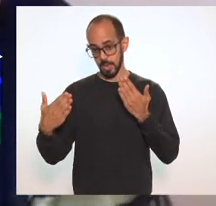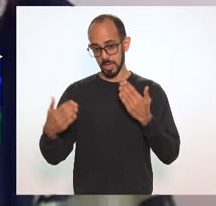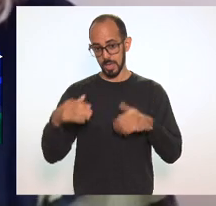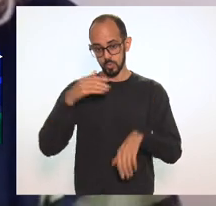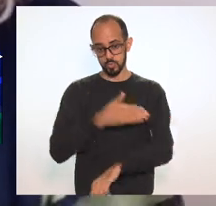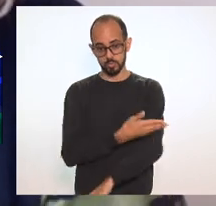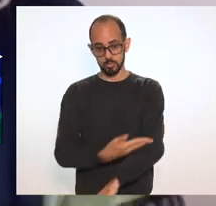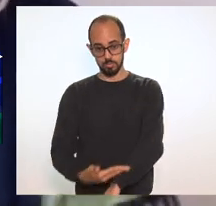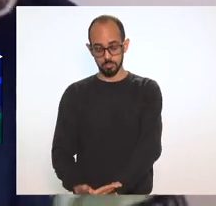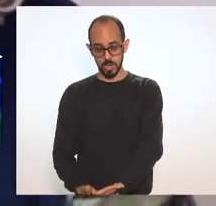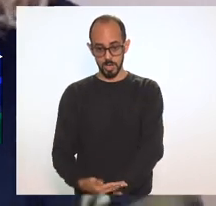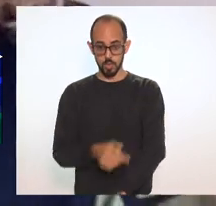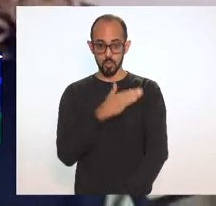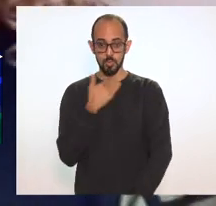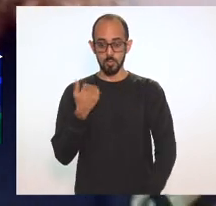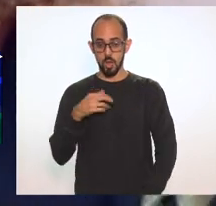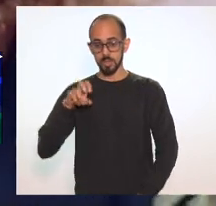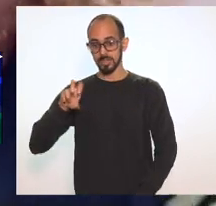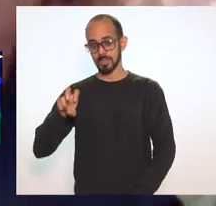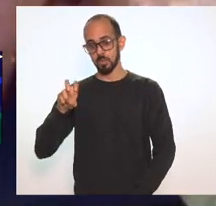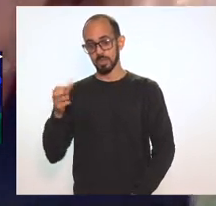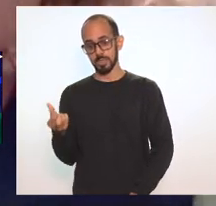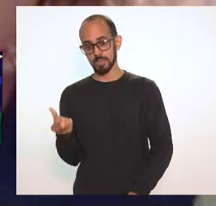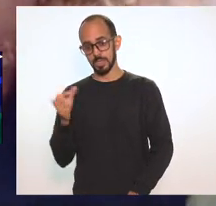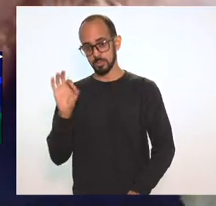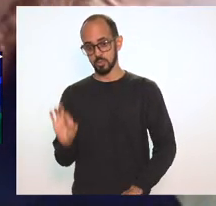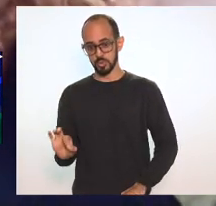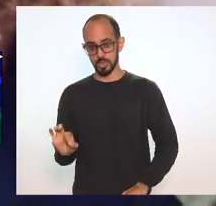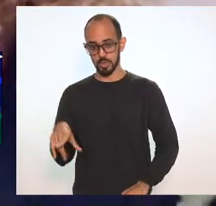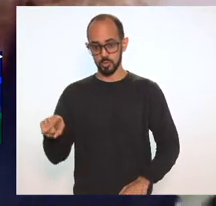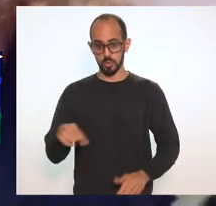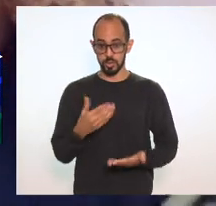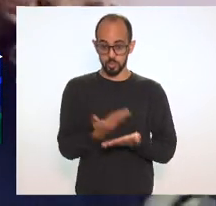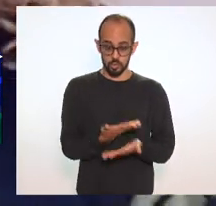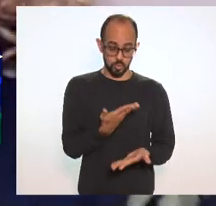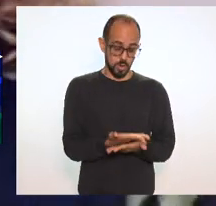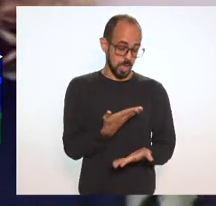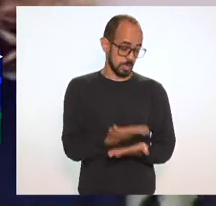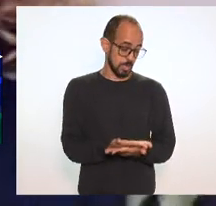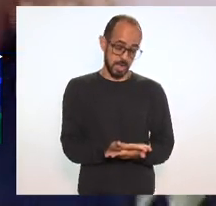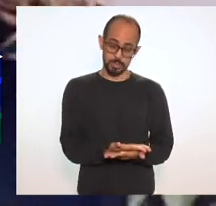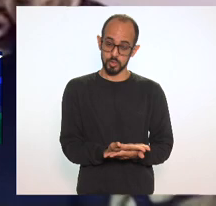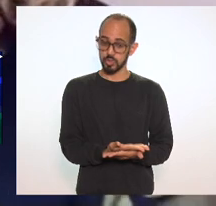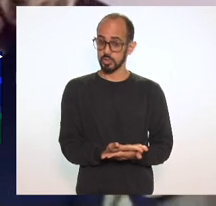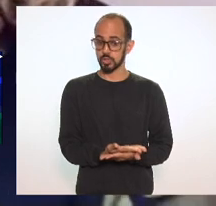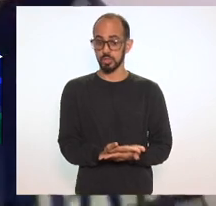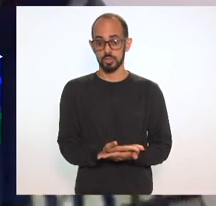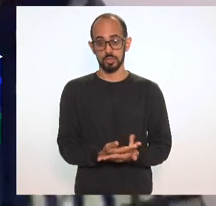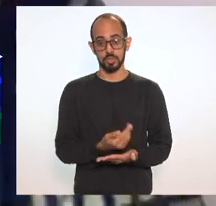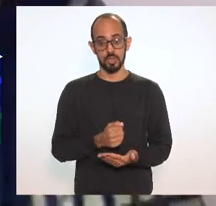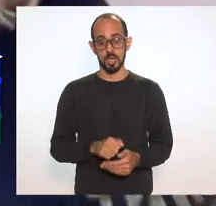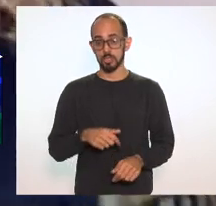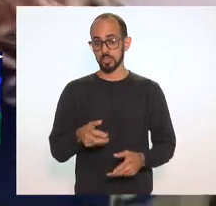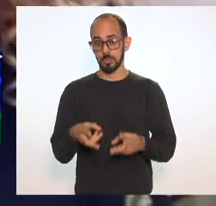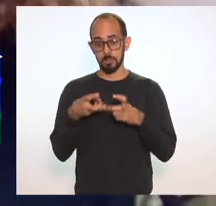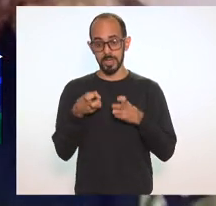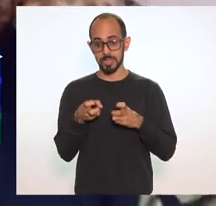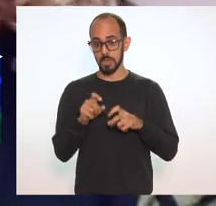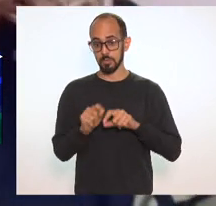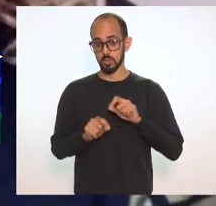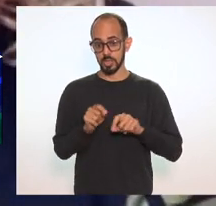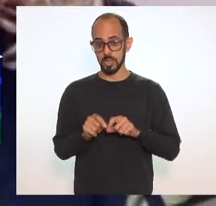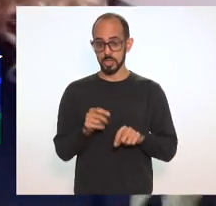56 por cento quando a gente fala também sobre o nível de escolaridade gradativamente a gente vai ter quanto